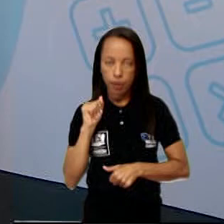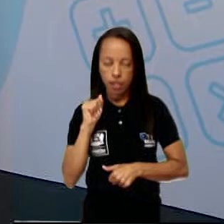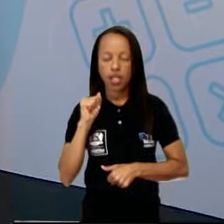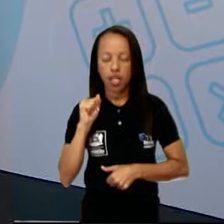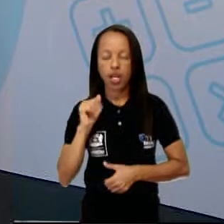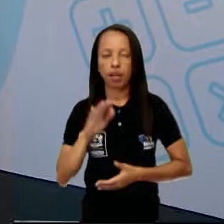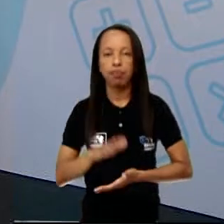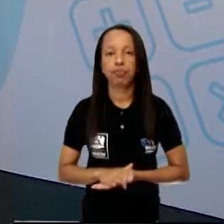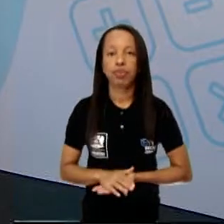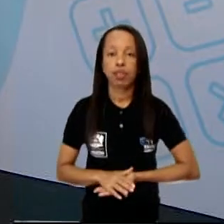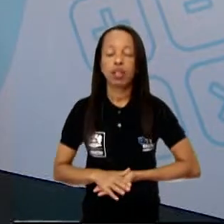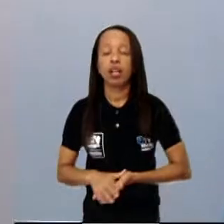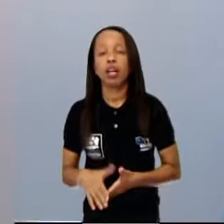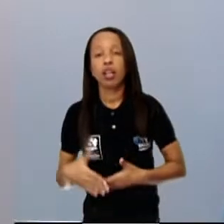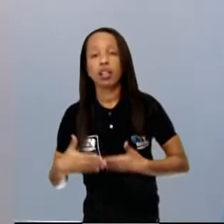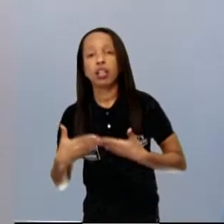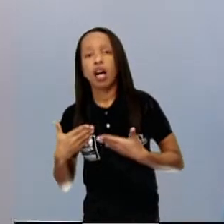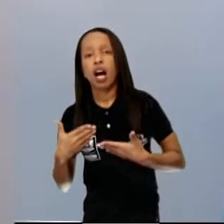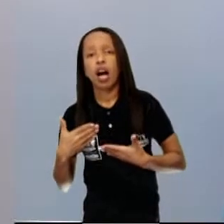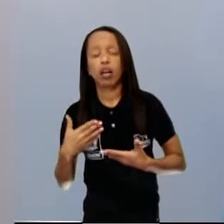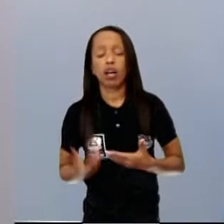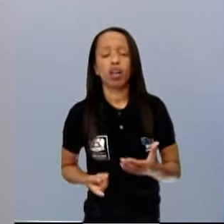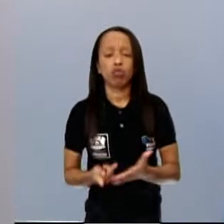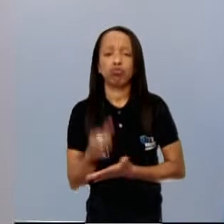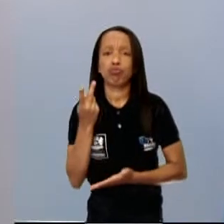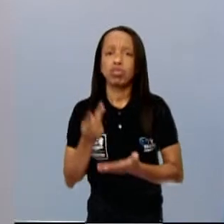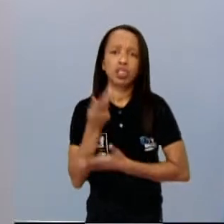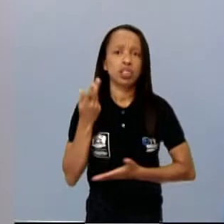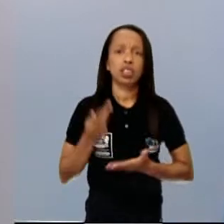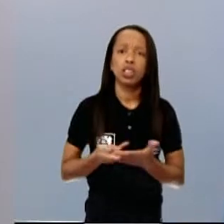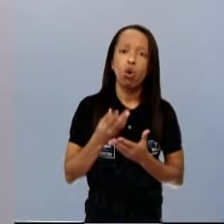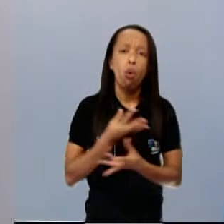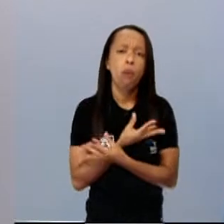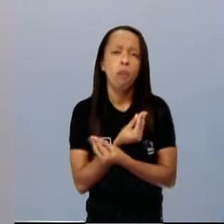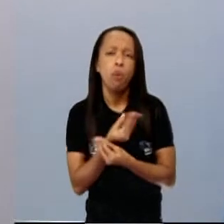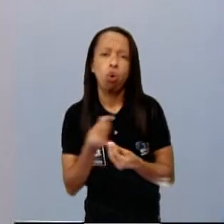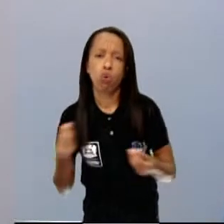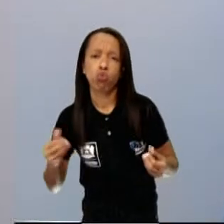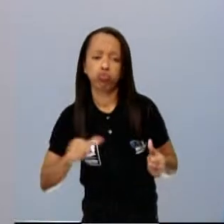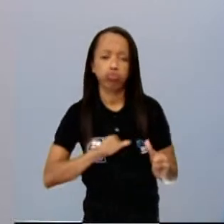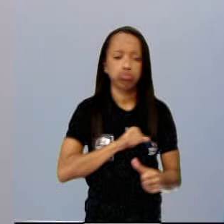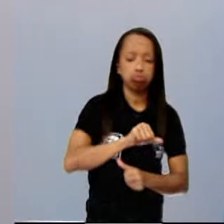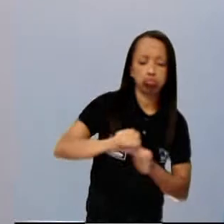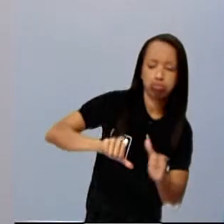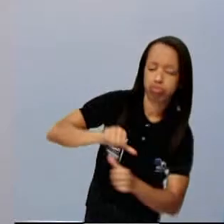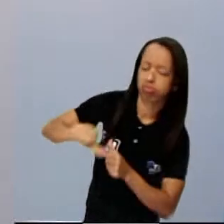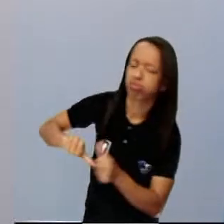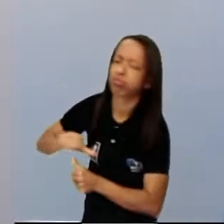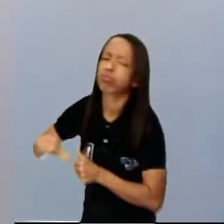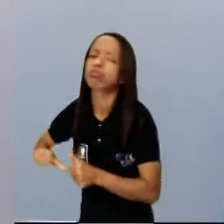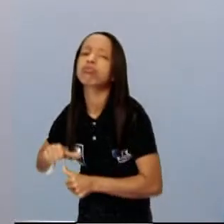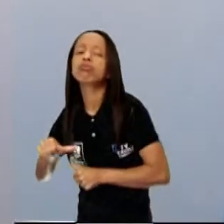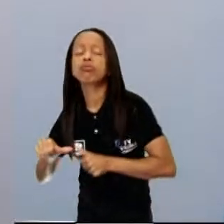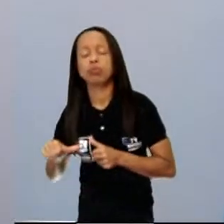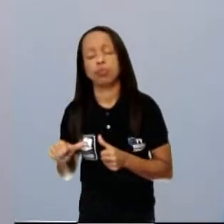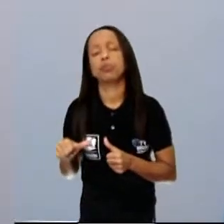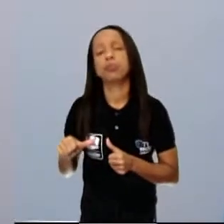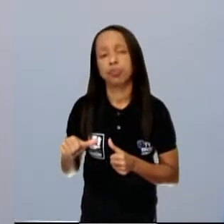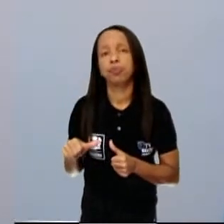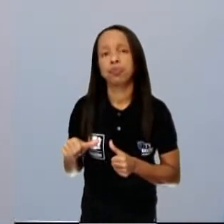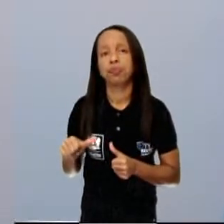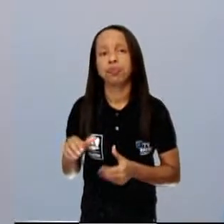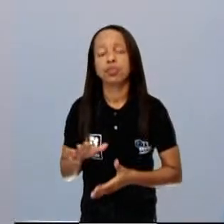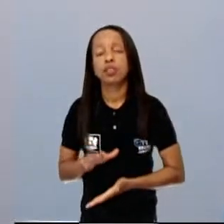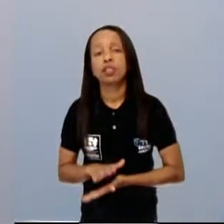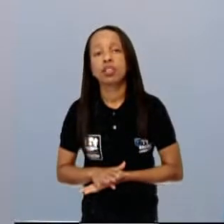acontecia direto. Então, todo mundo ficou com medo. É aí que a gente vai ter o período da Revolução Francesa chamado de